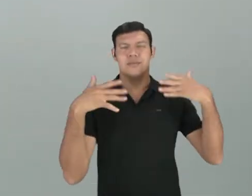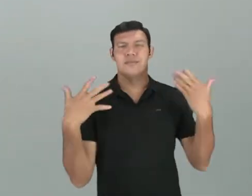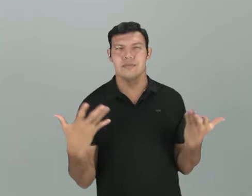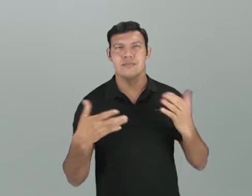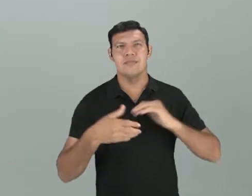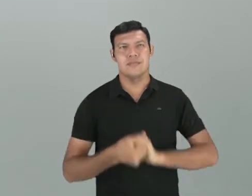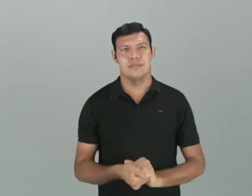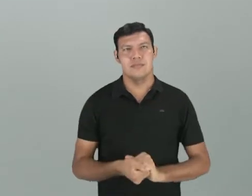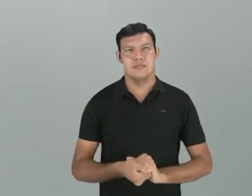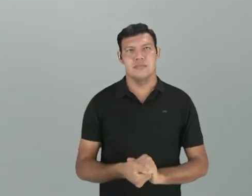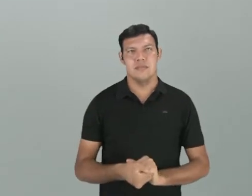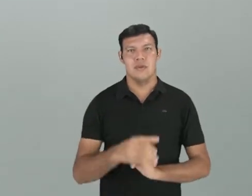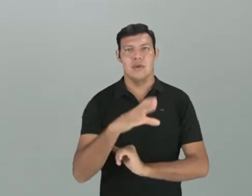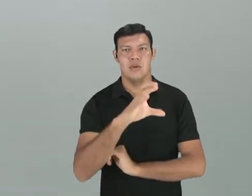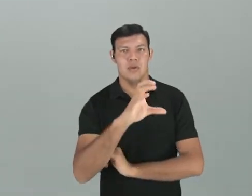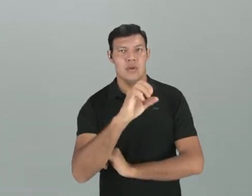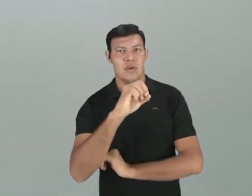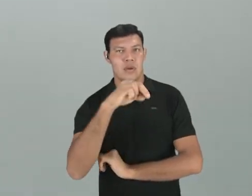sobre